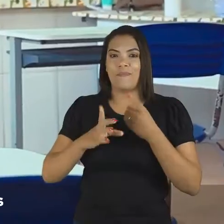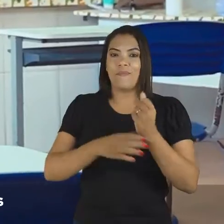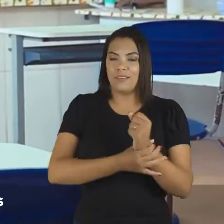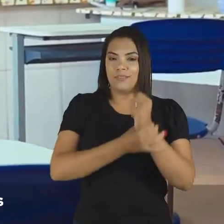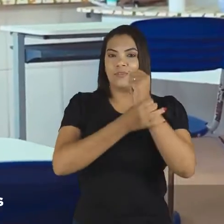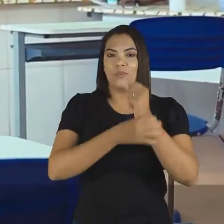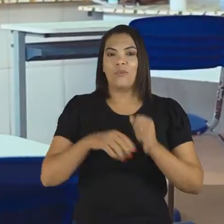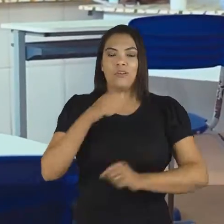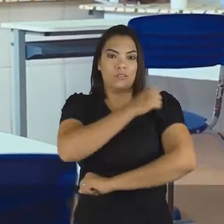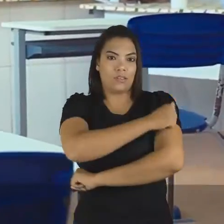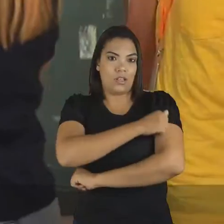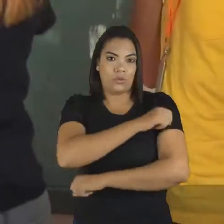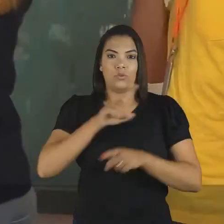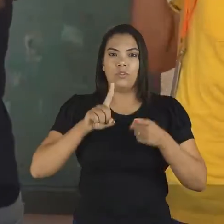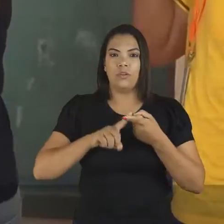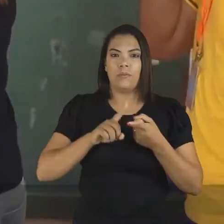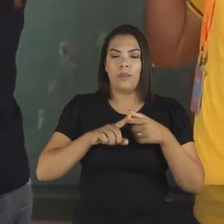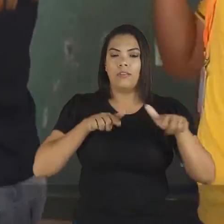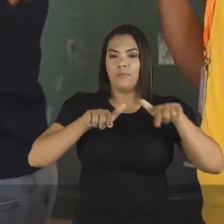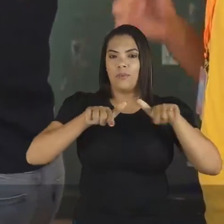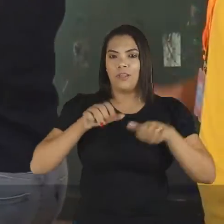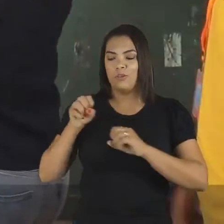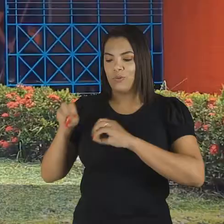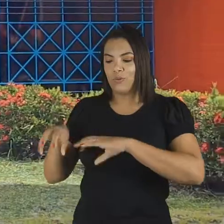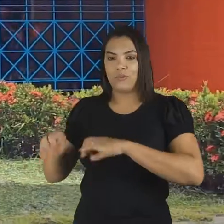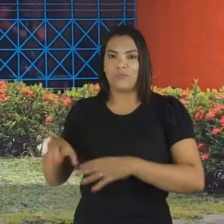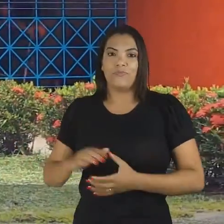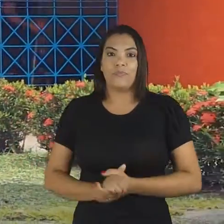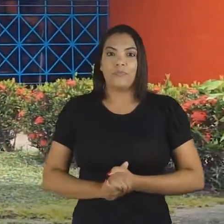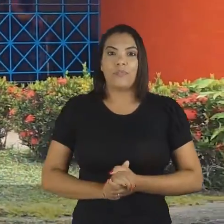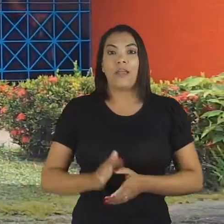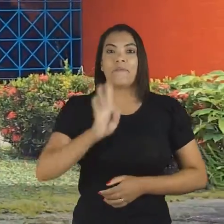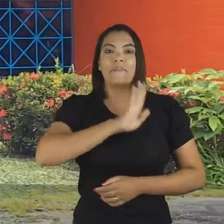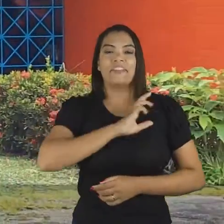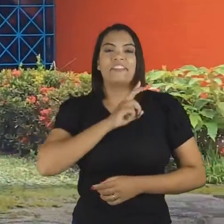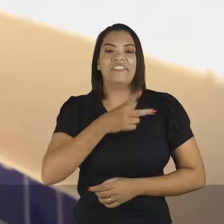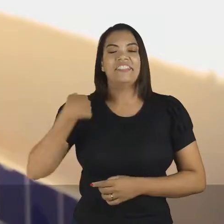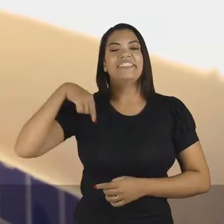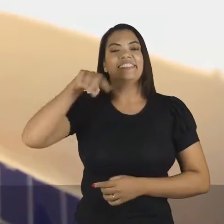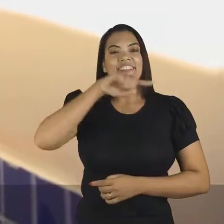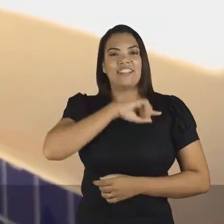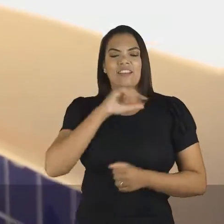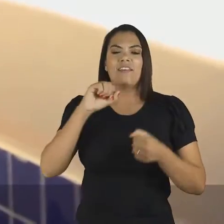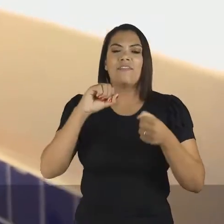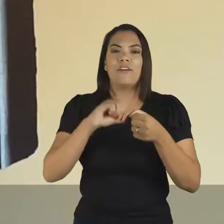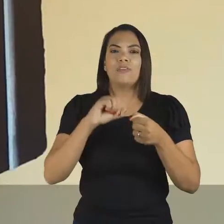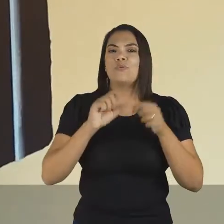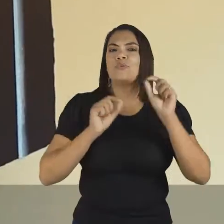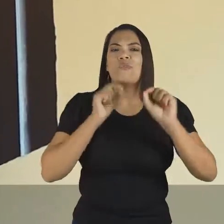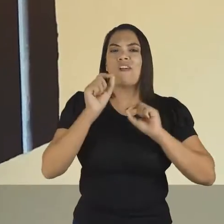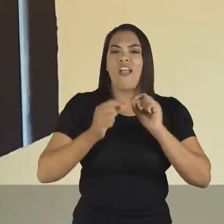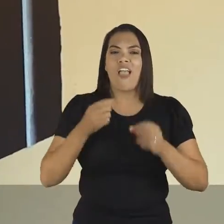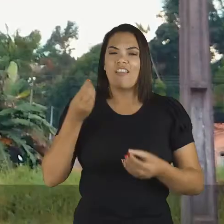para os estudantes e servidores da educação. A Benevides da gente se faz com